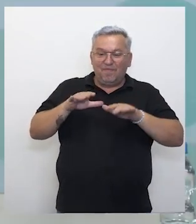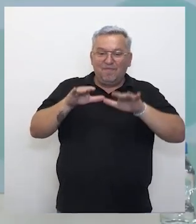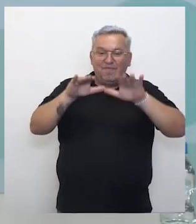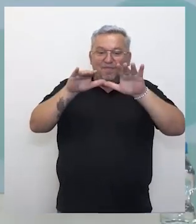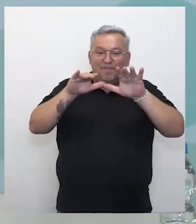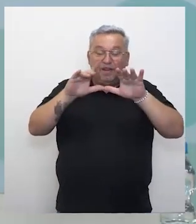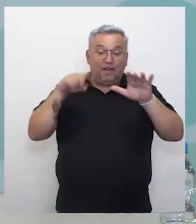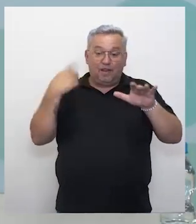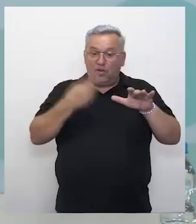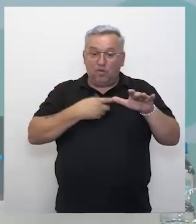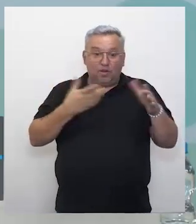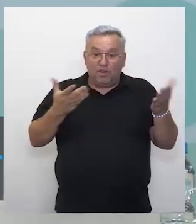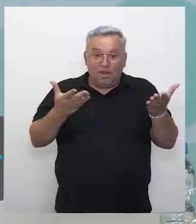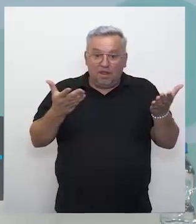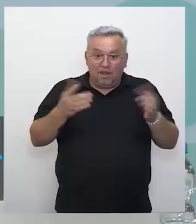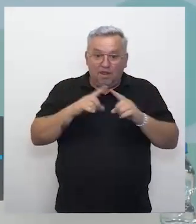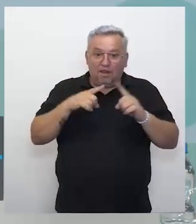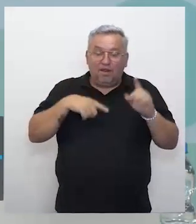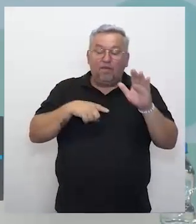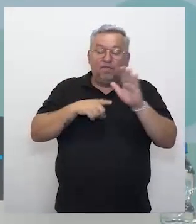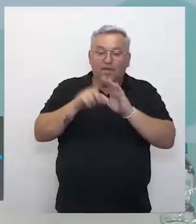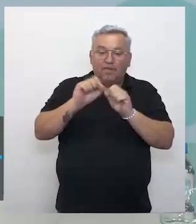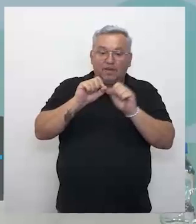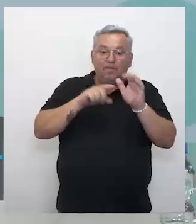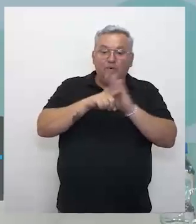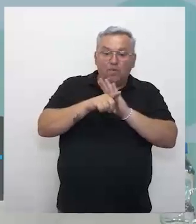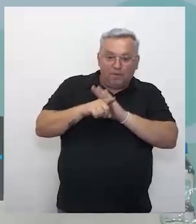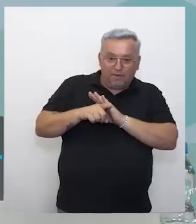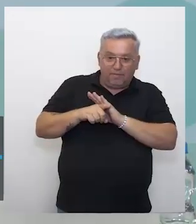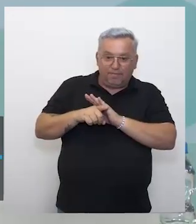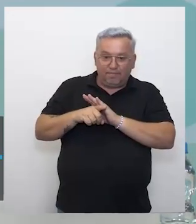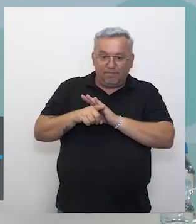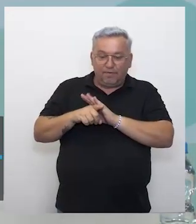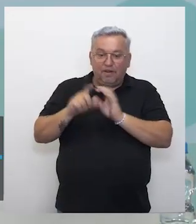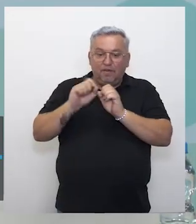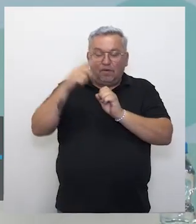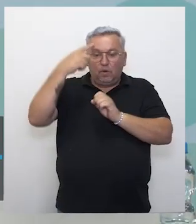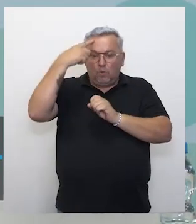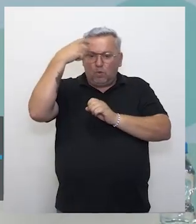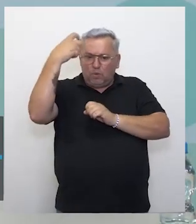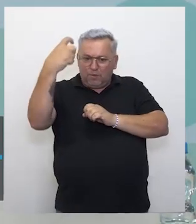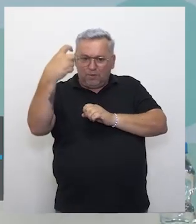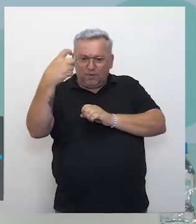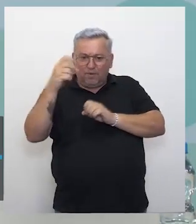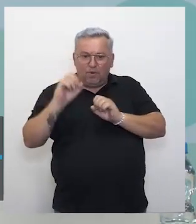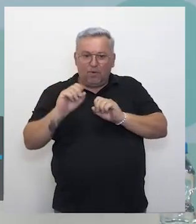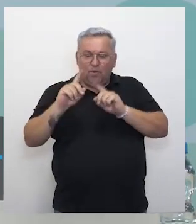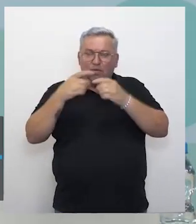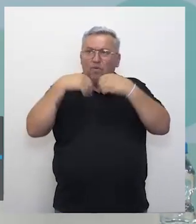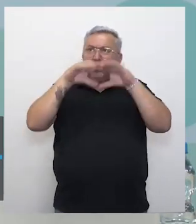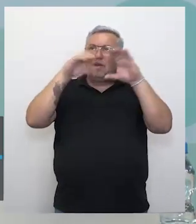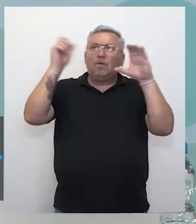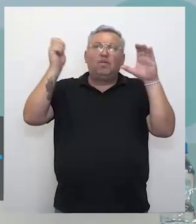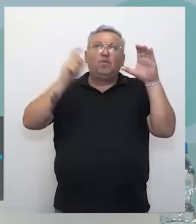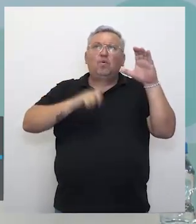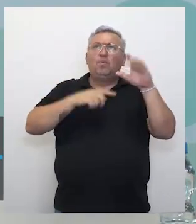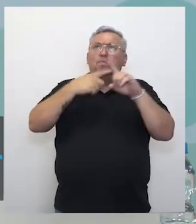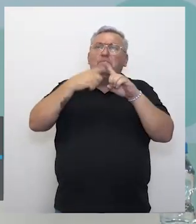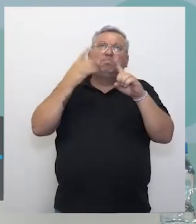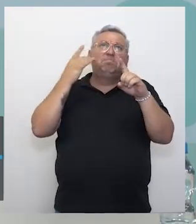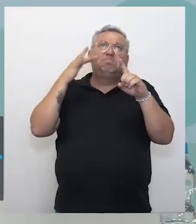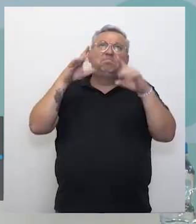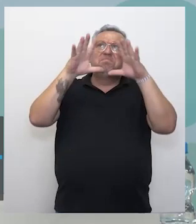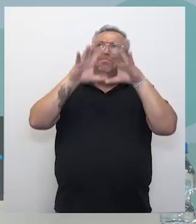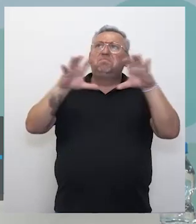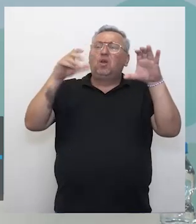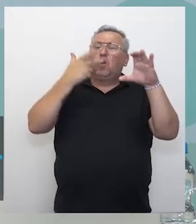gente não? Então, a gente vai problematizar, tá? E a gente vai criar uma hipótese, né? Então, o céu é azul porque, sei lá, nuvens